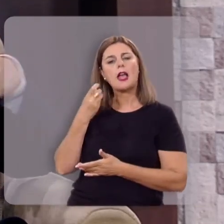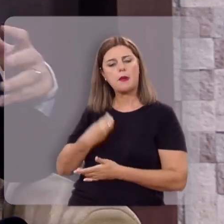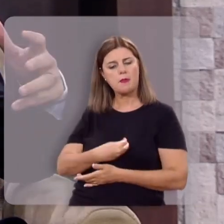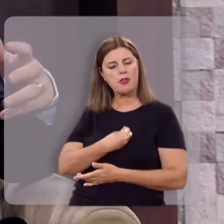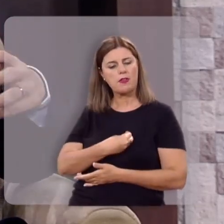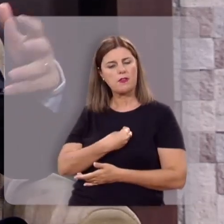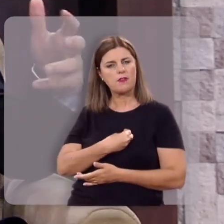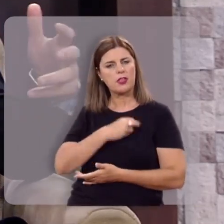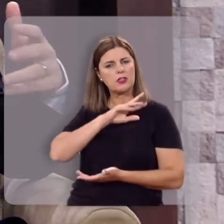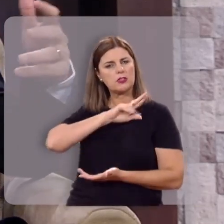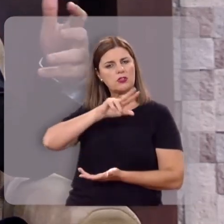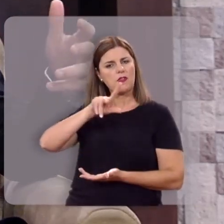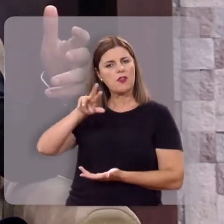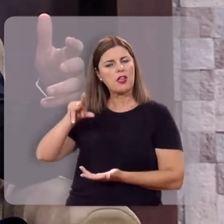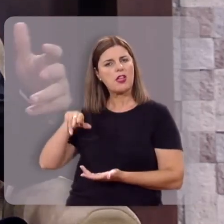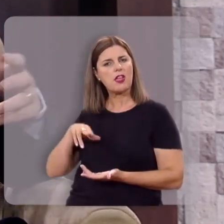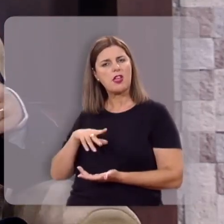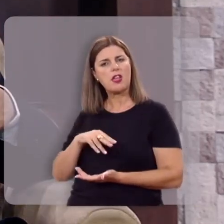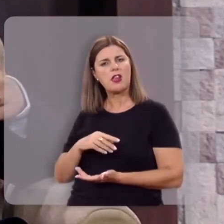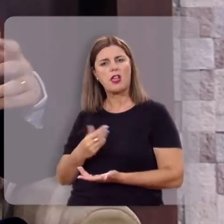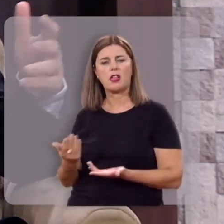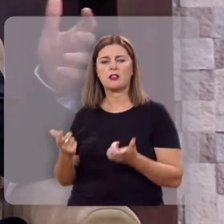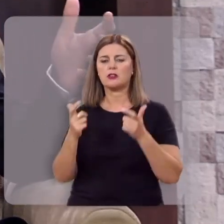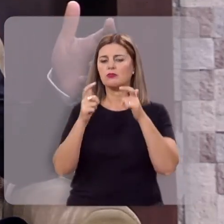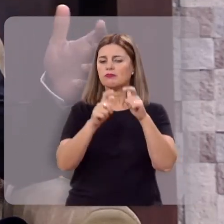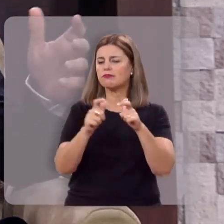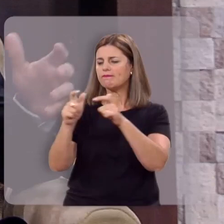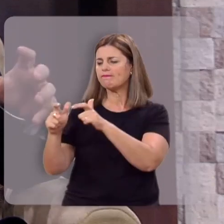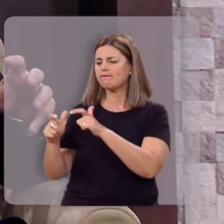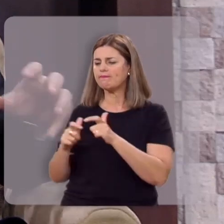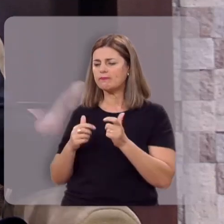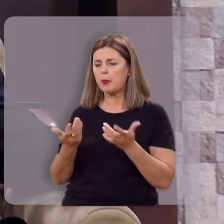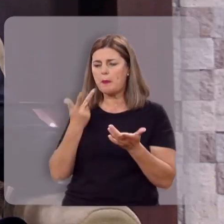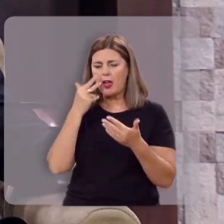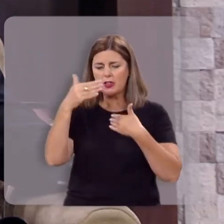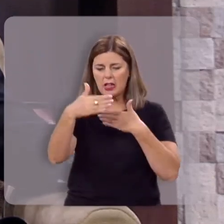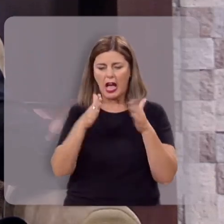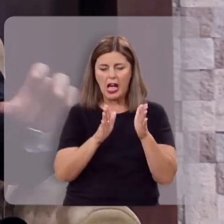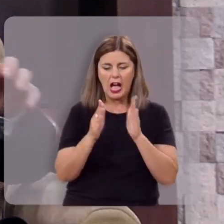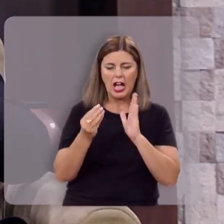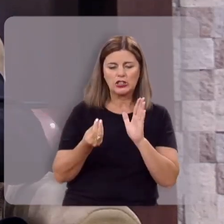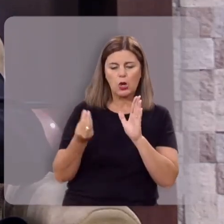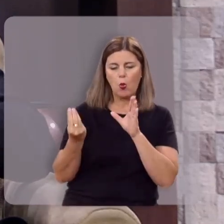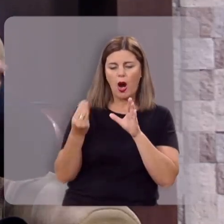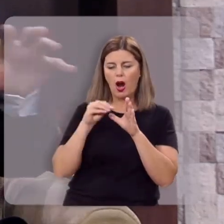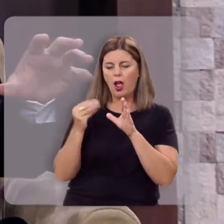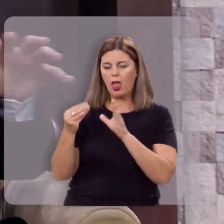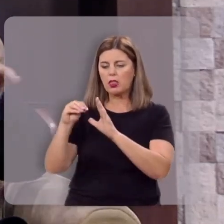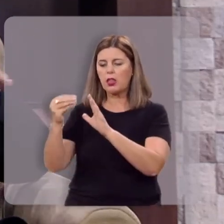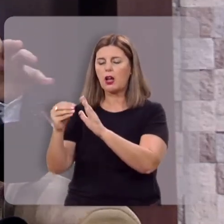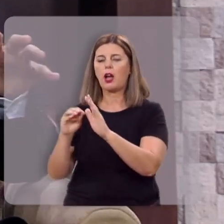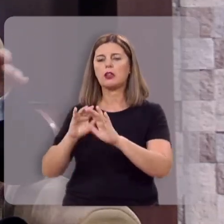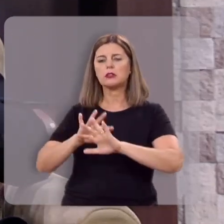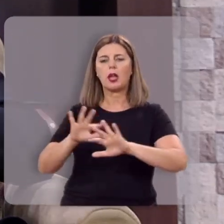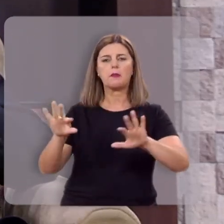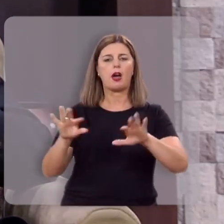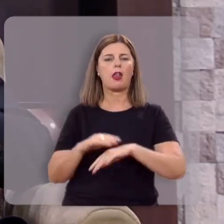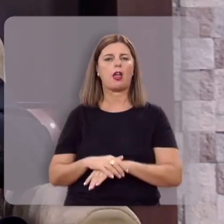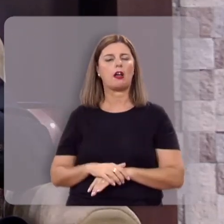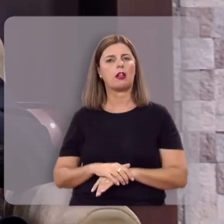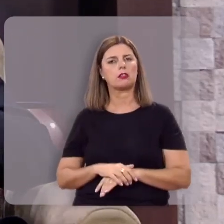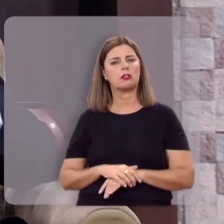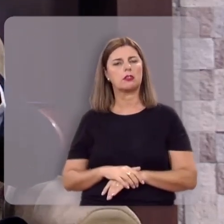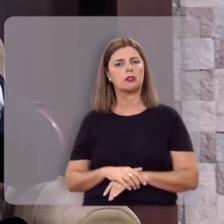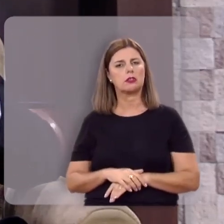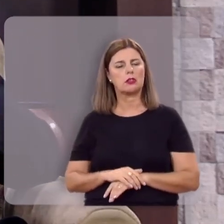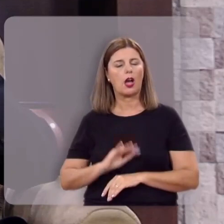a vida em diferentes esferas departamentalizadas em caixinhas que são completamente